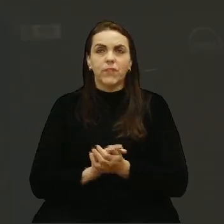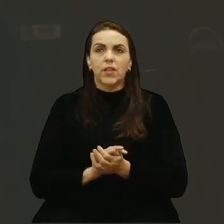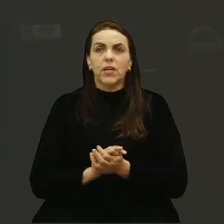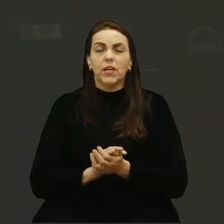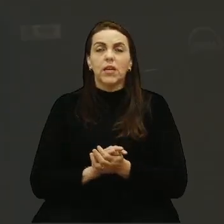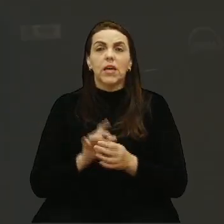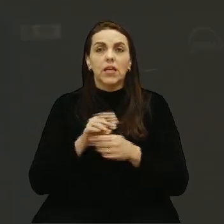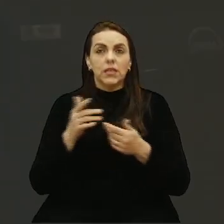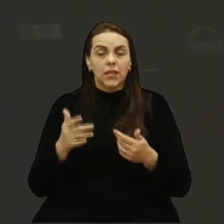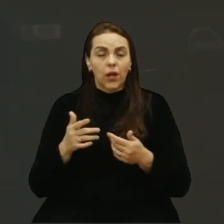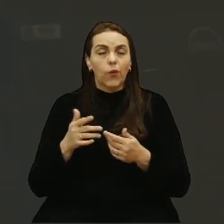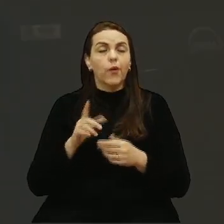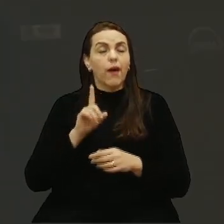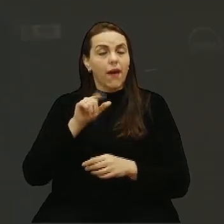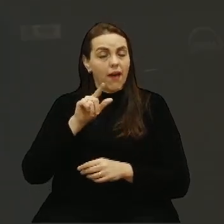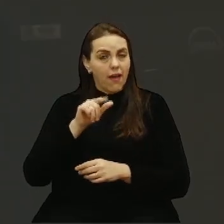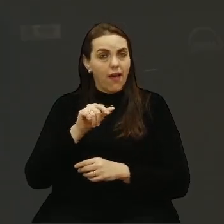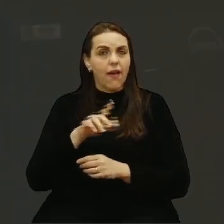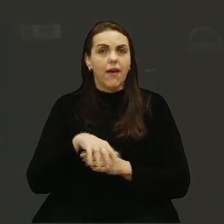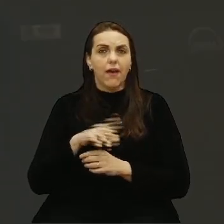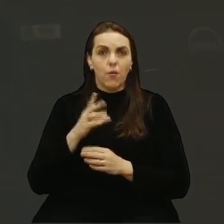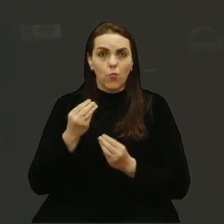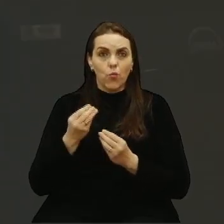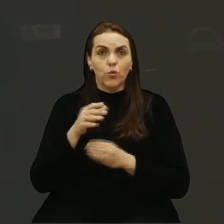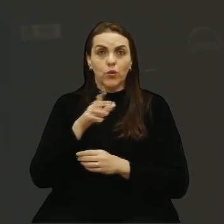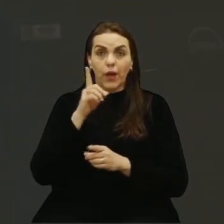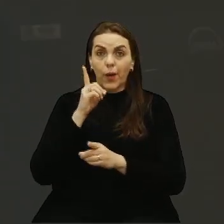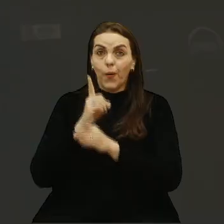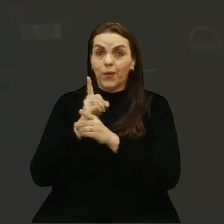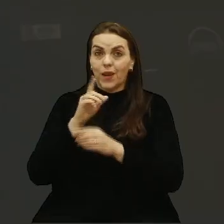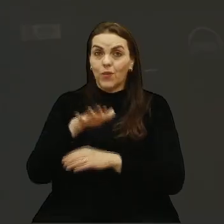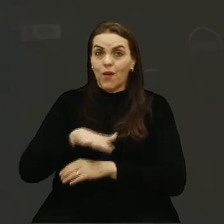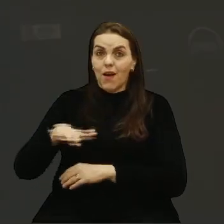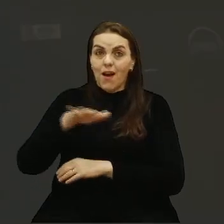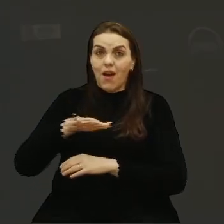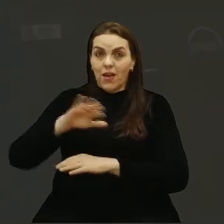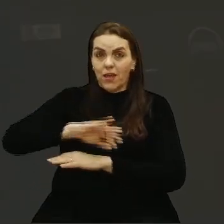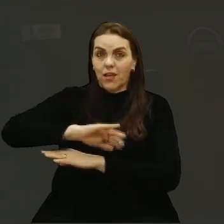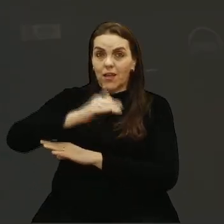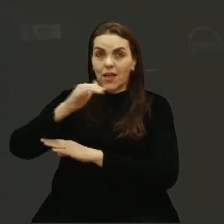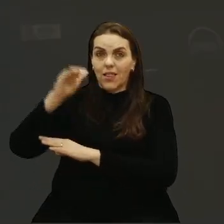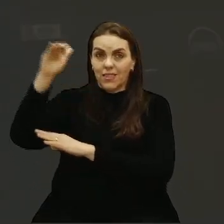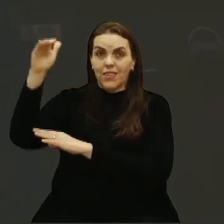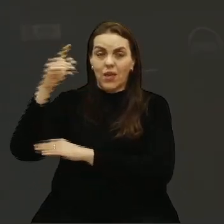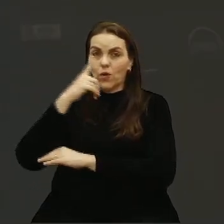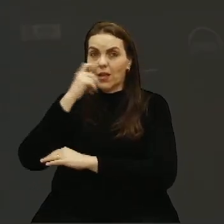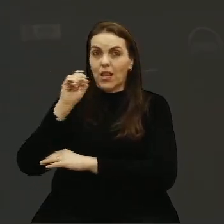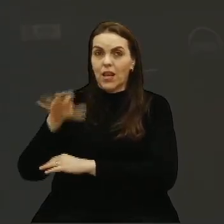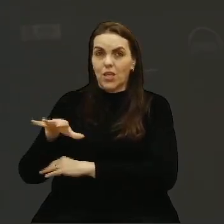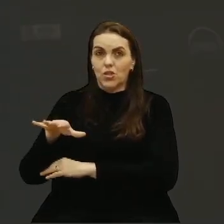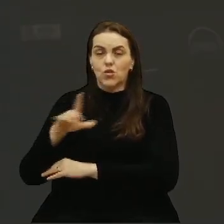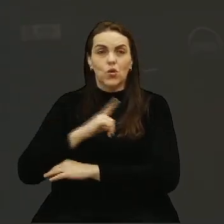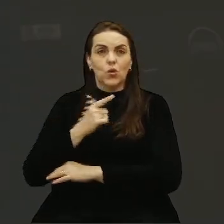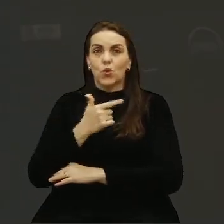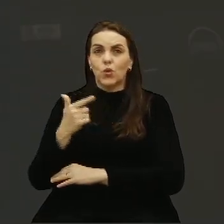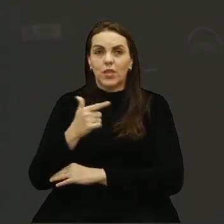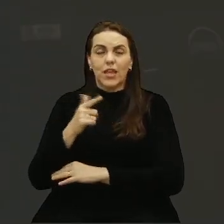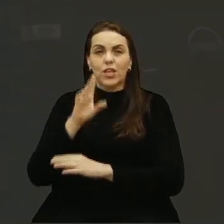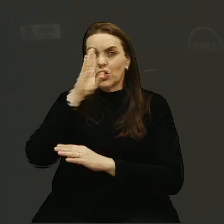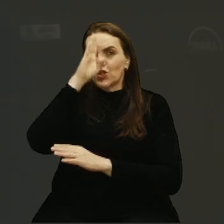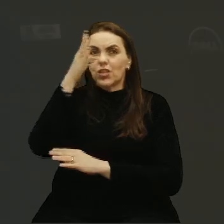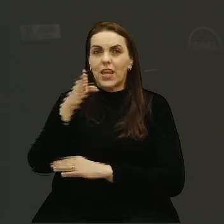que em parcelas significativas são encontrados em área de aterro. Então, bom, já não estão diretamente na